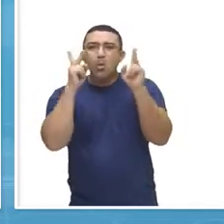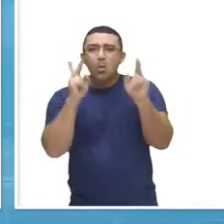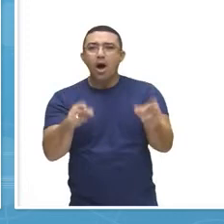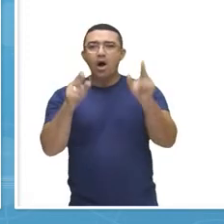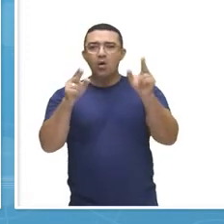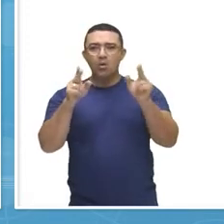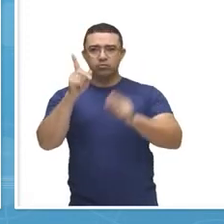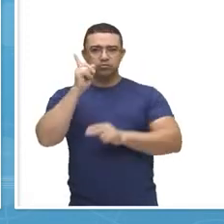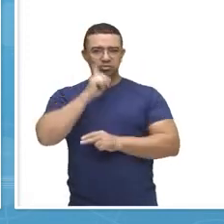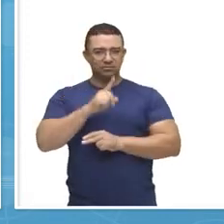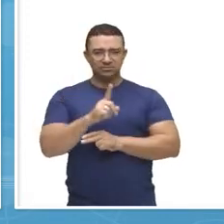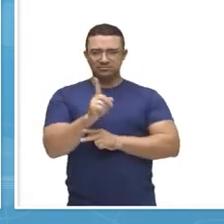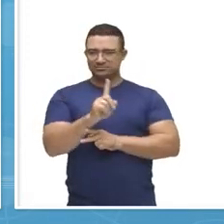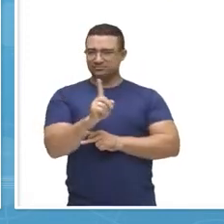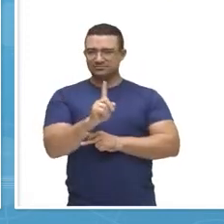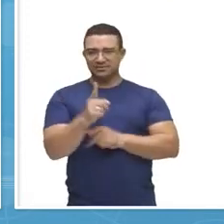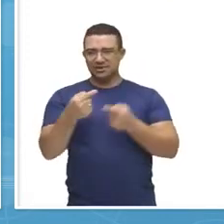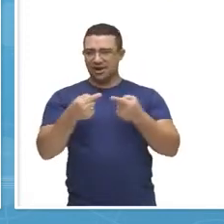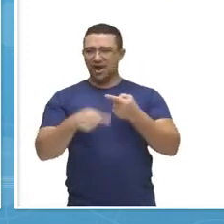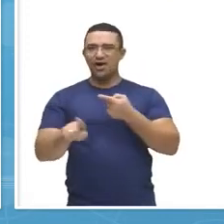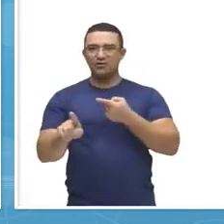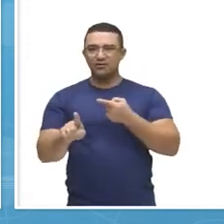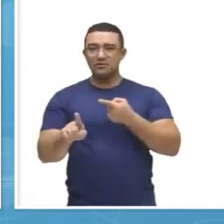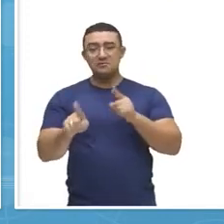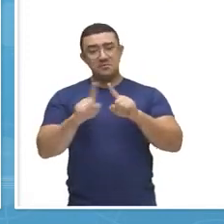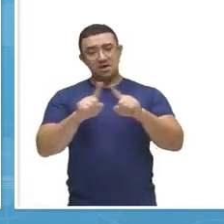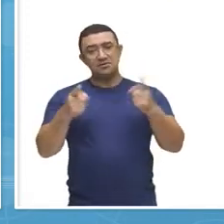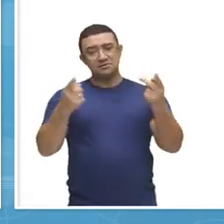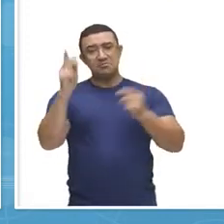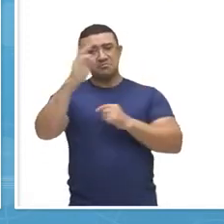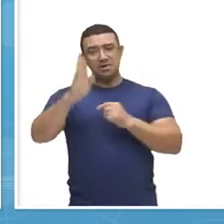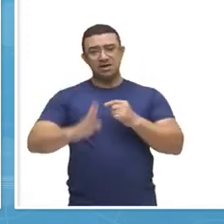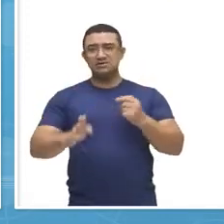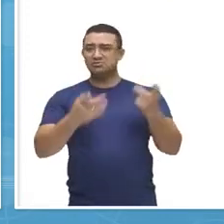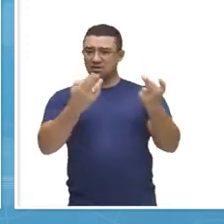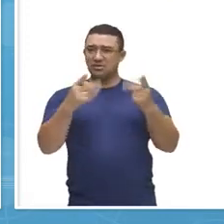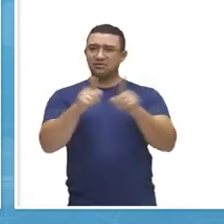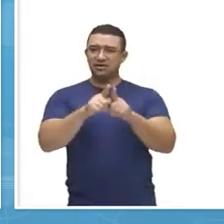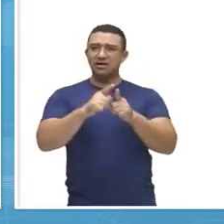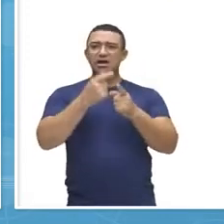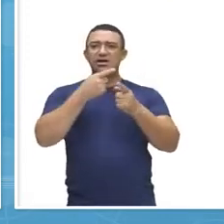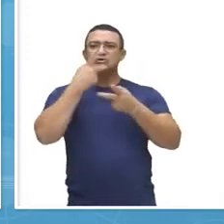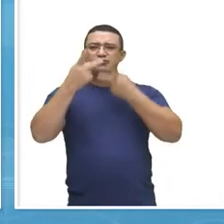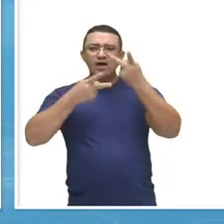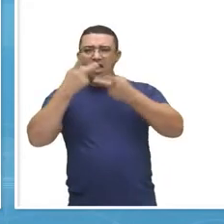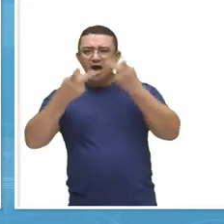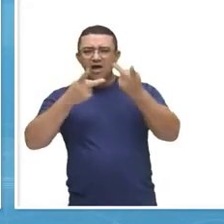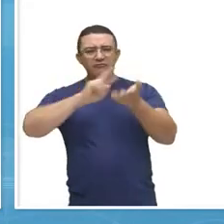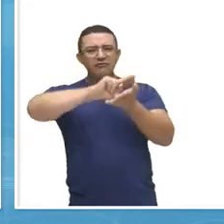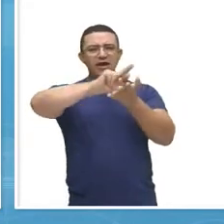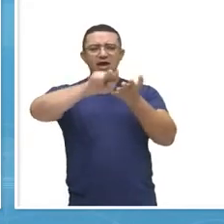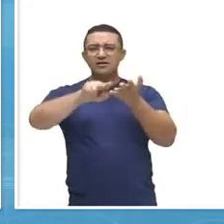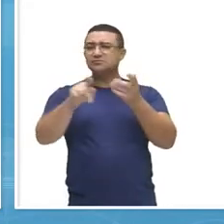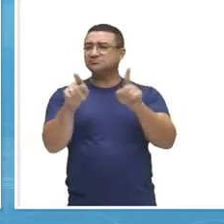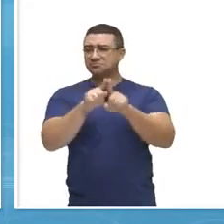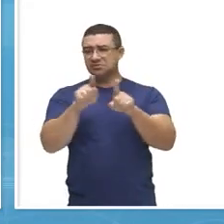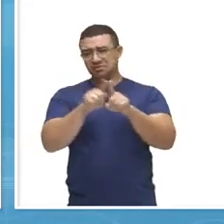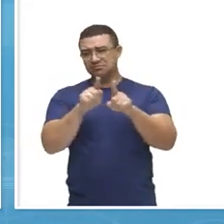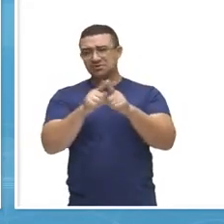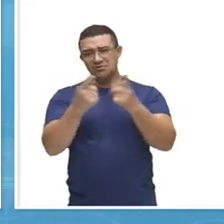haja várias formas, vários sotaques, né, jeitos de falar. Então, a pronúncia não é uma coisa muito importante no idioma, tá? A